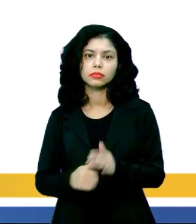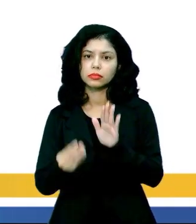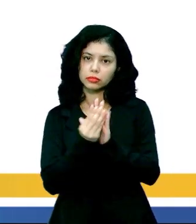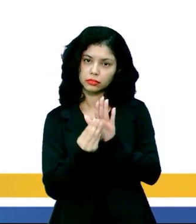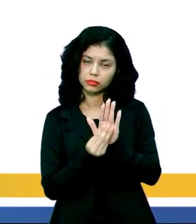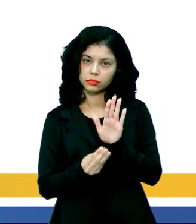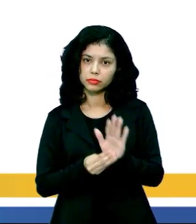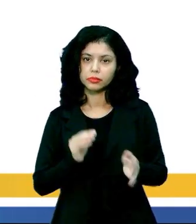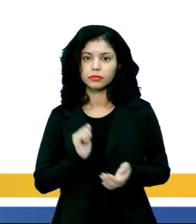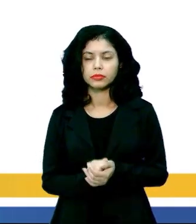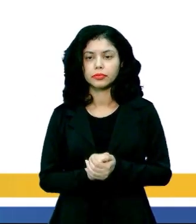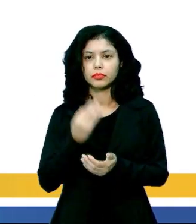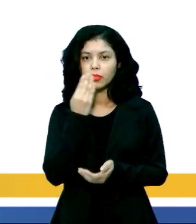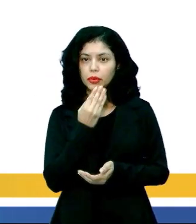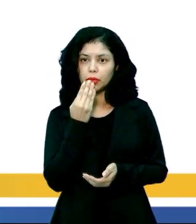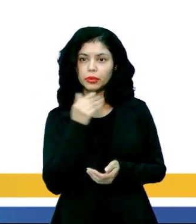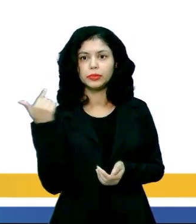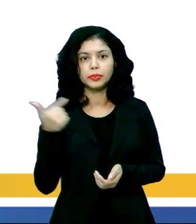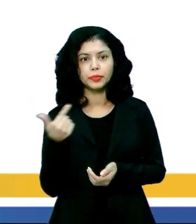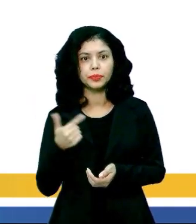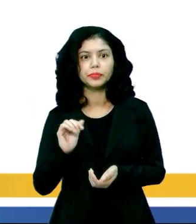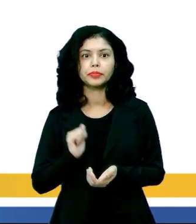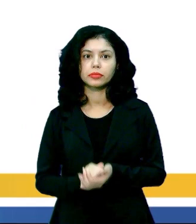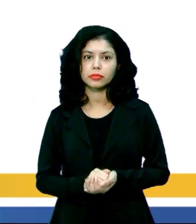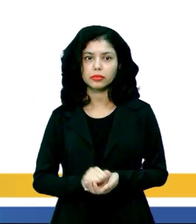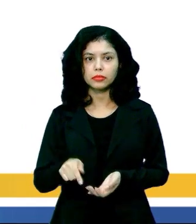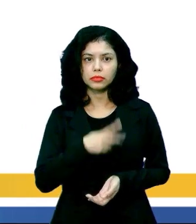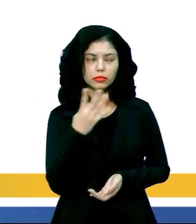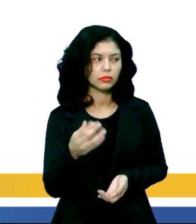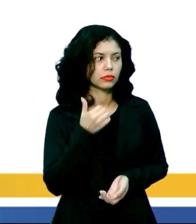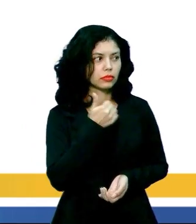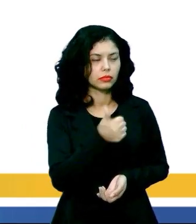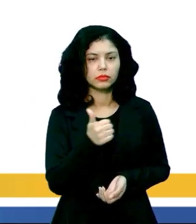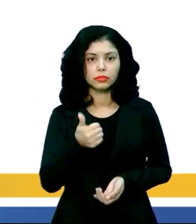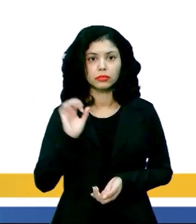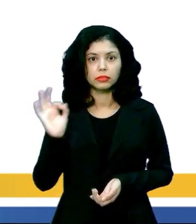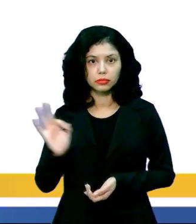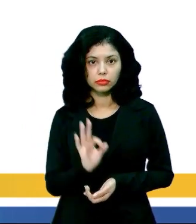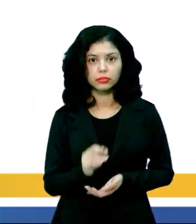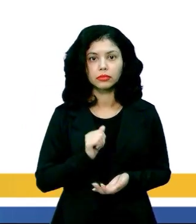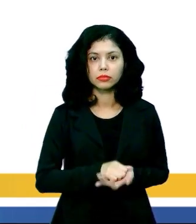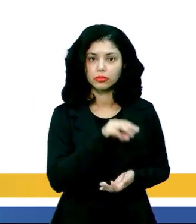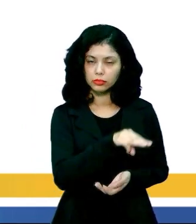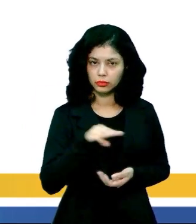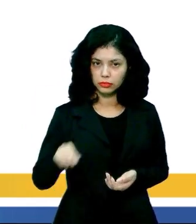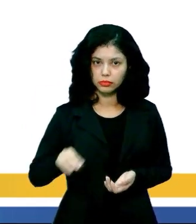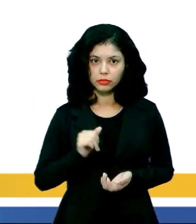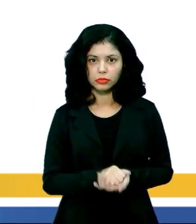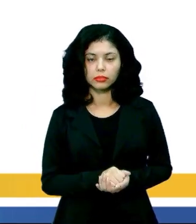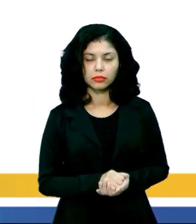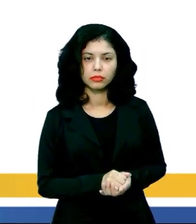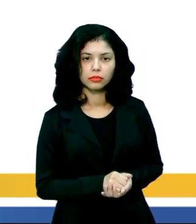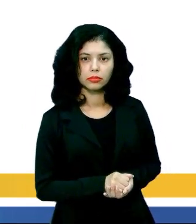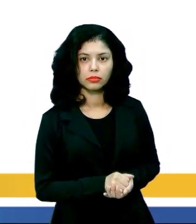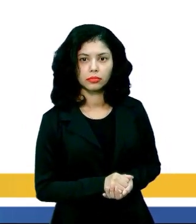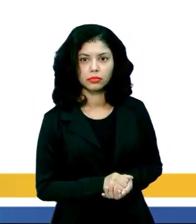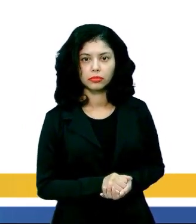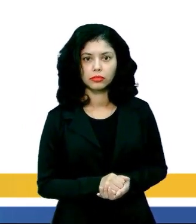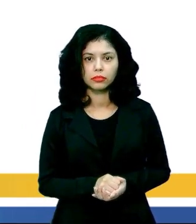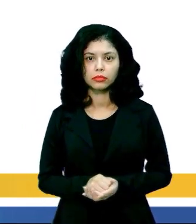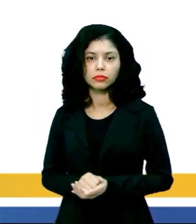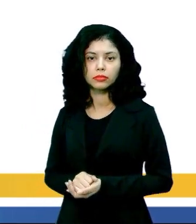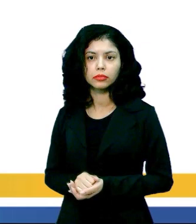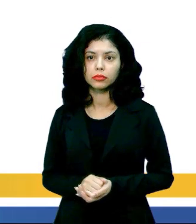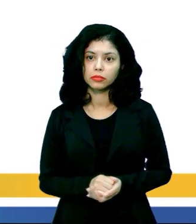padrões estabelecidos. O açúcar é o segundo ingrediente em quantidade, cerca de 11%, o título ali de